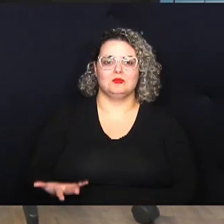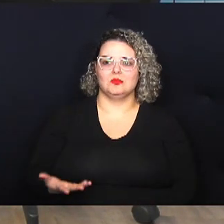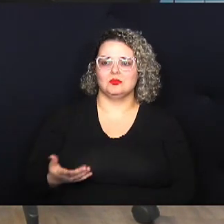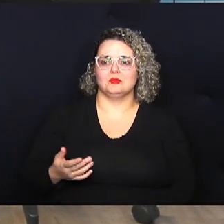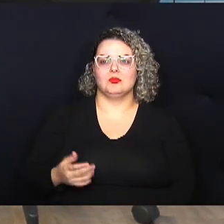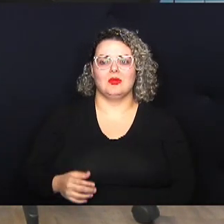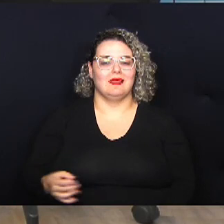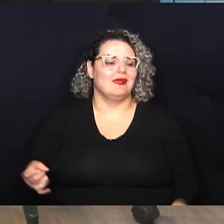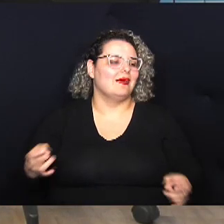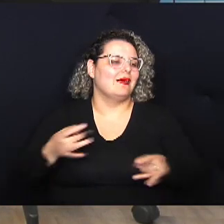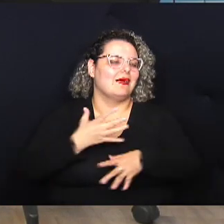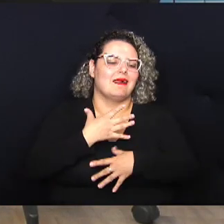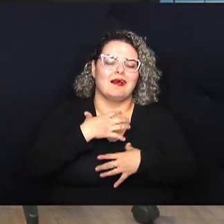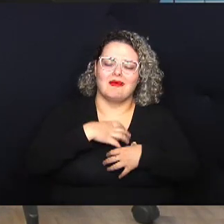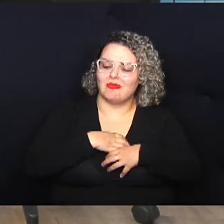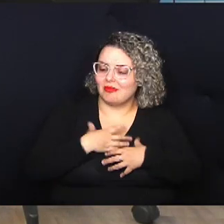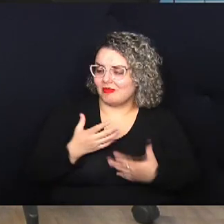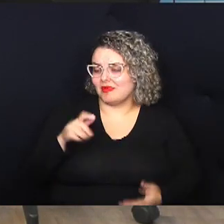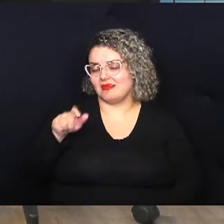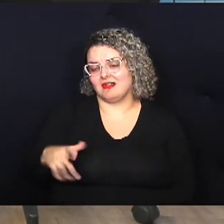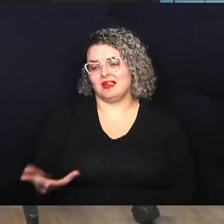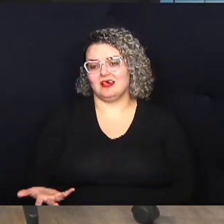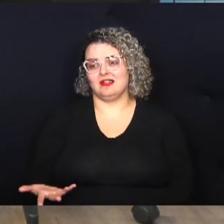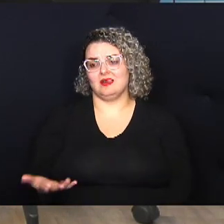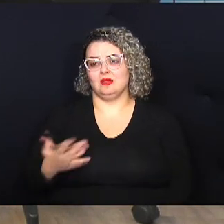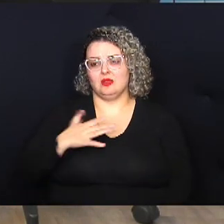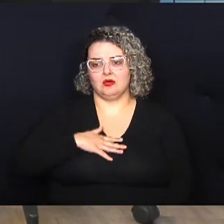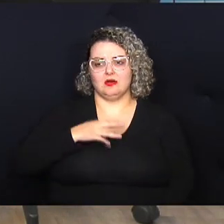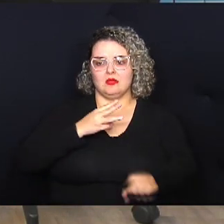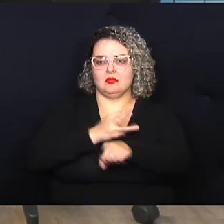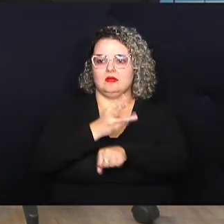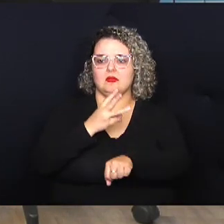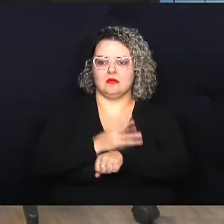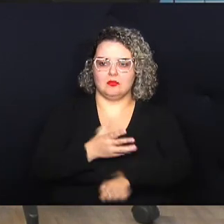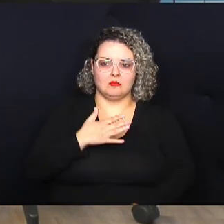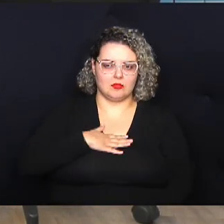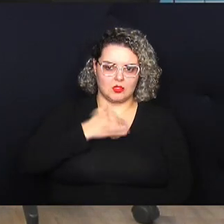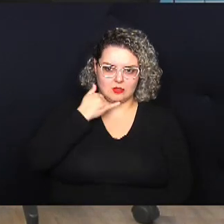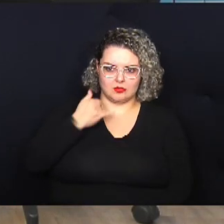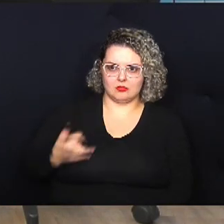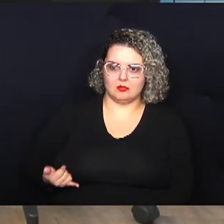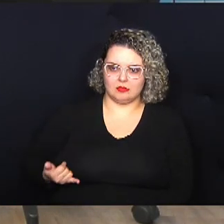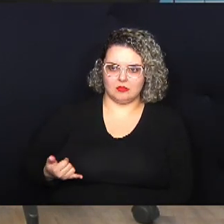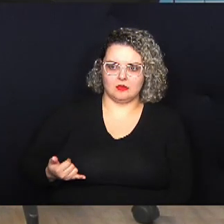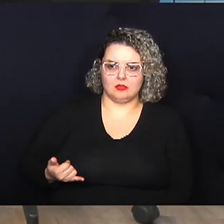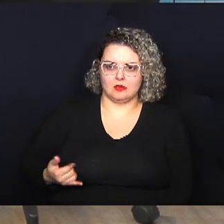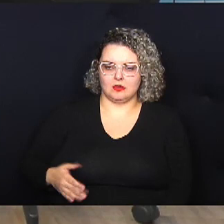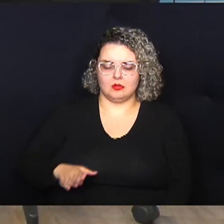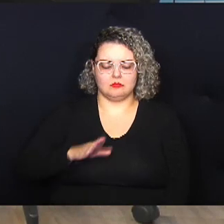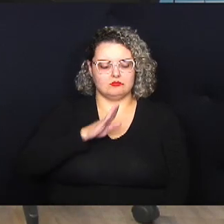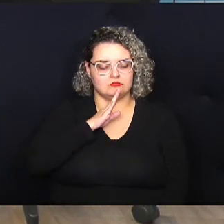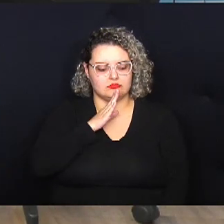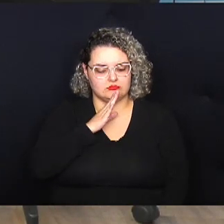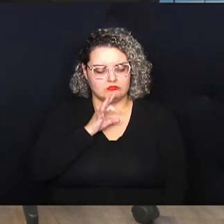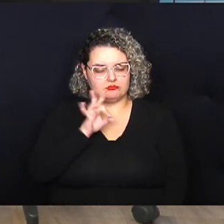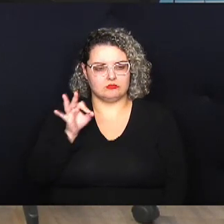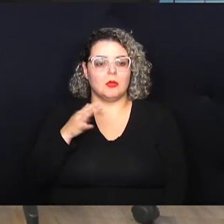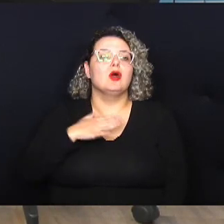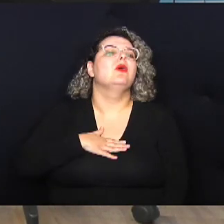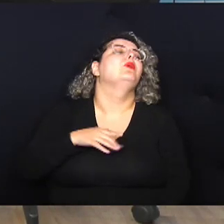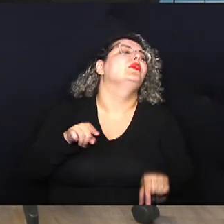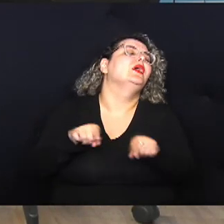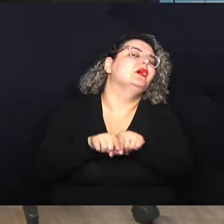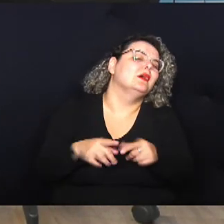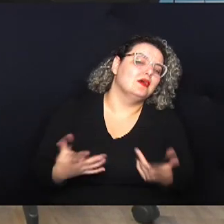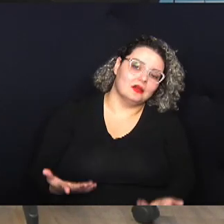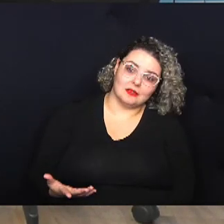o emocional da pessoa. Exatamente. O meu WhatsApp, ele fica... Meu celular, na verdade, ele vive no silencioso. O meu também. Há quem